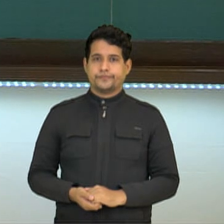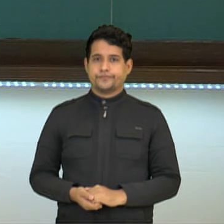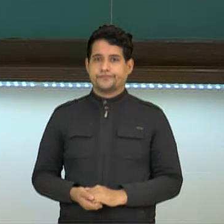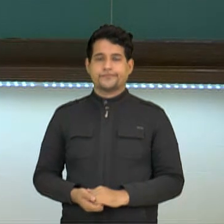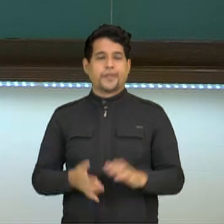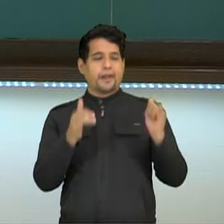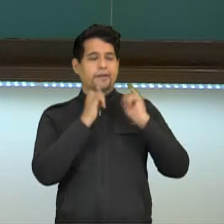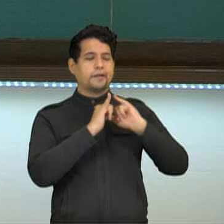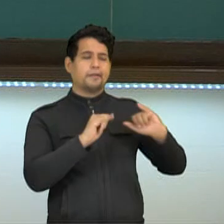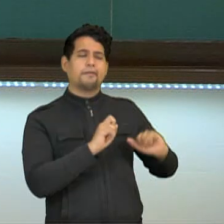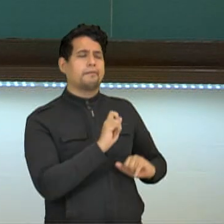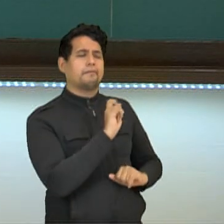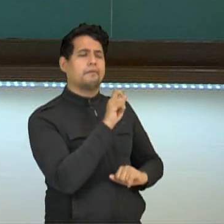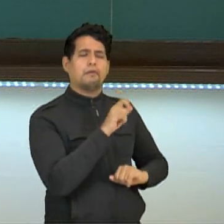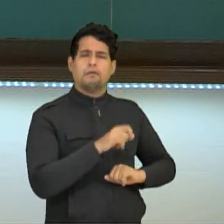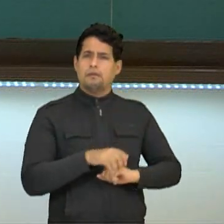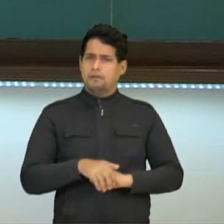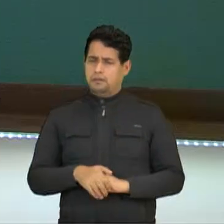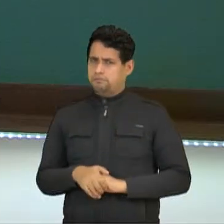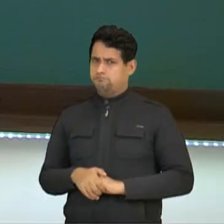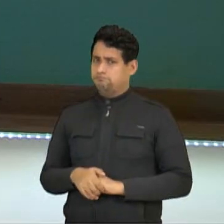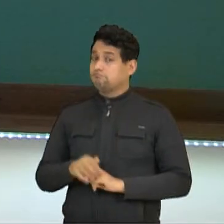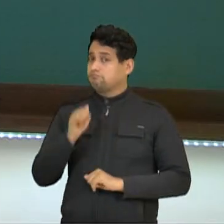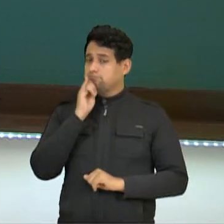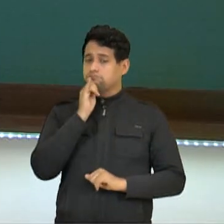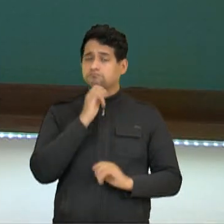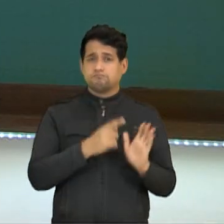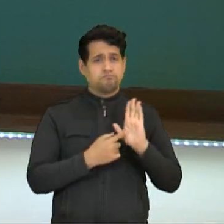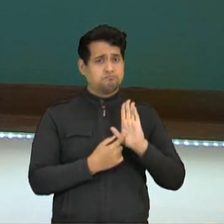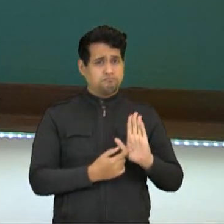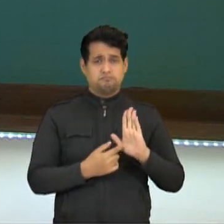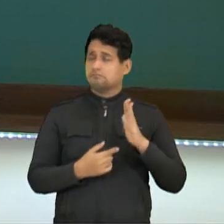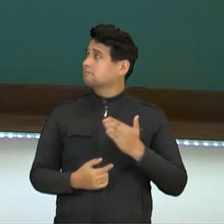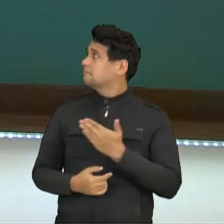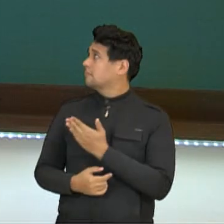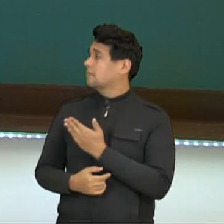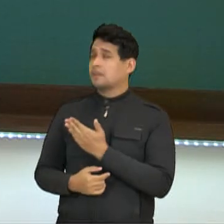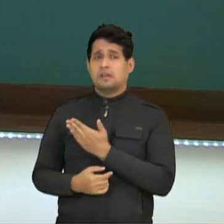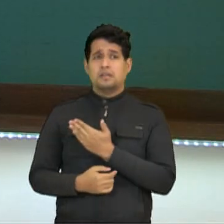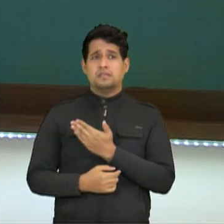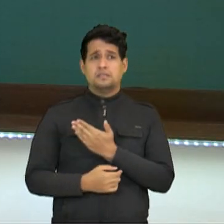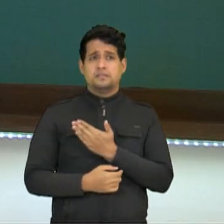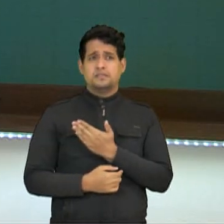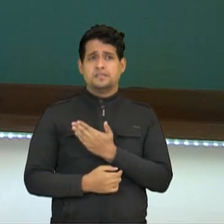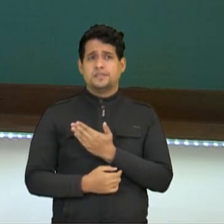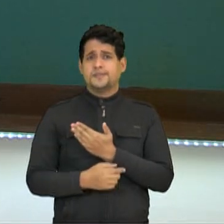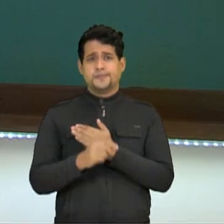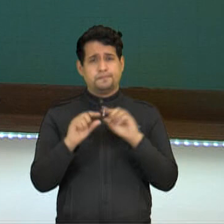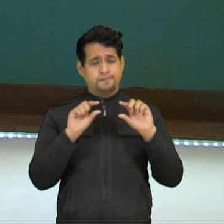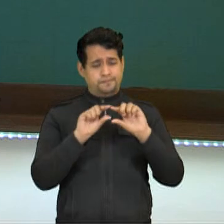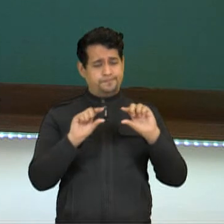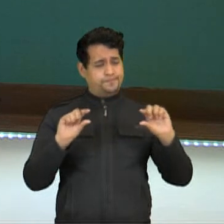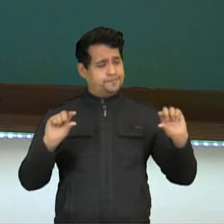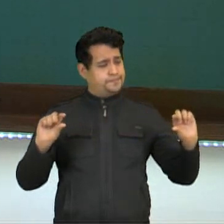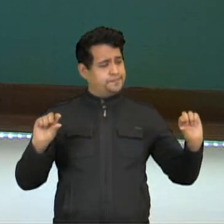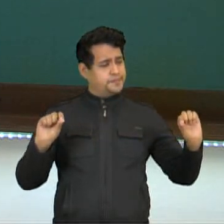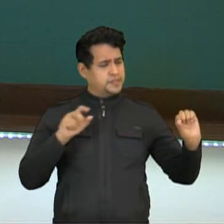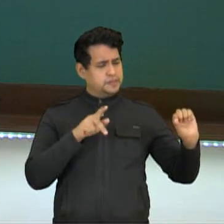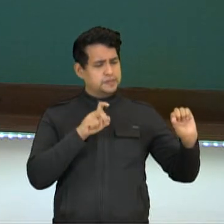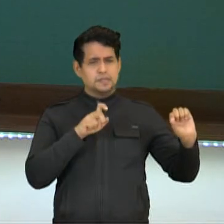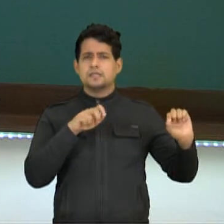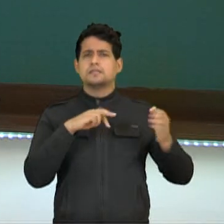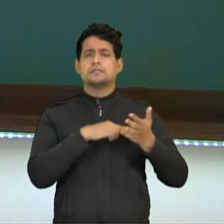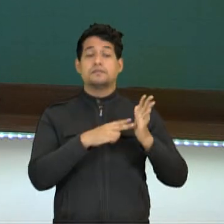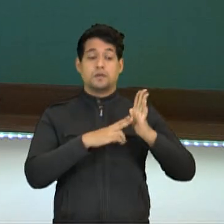Esse anúncio é do que, então? Pelo que indica aqui, ó, share a house with other students. Então,